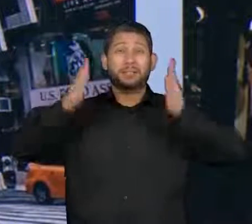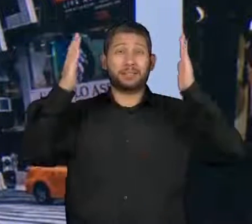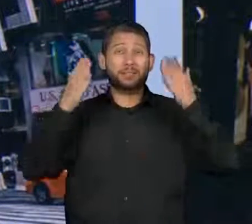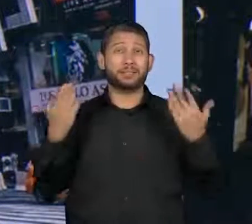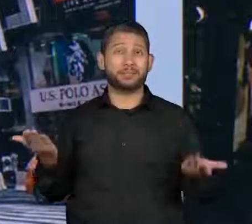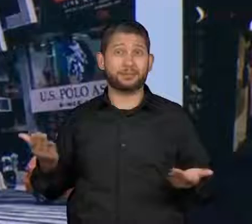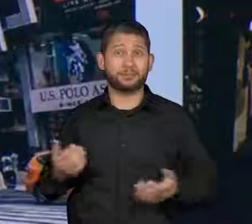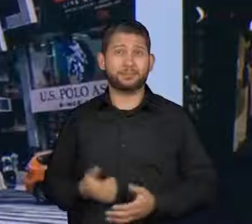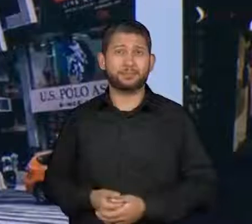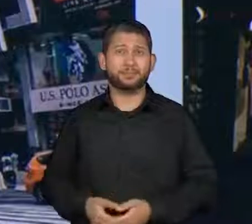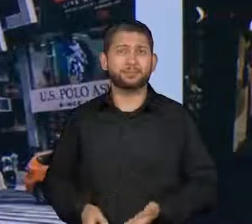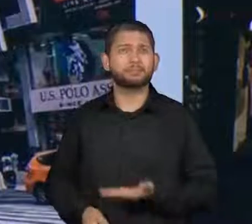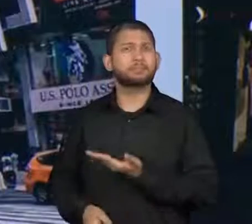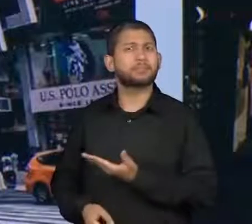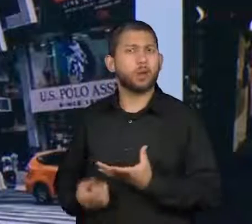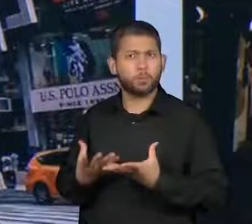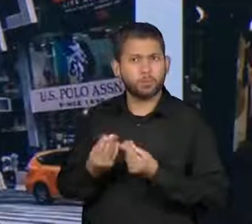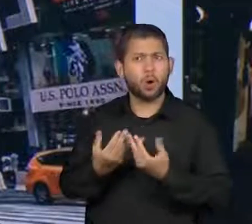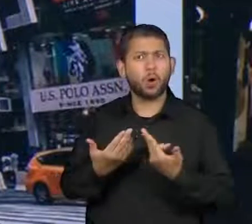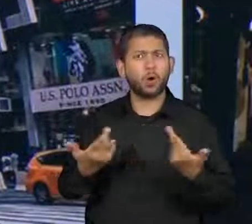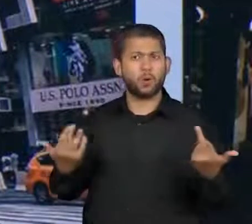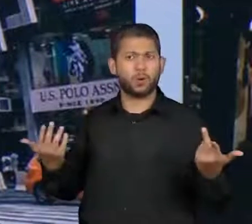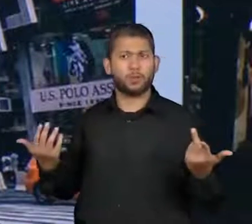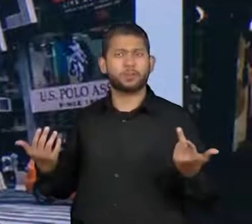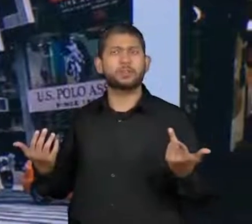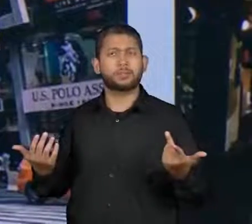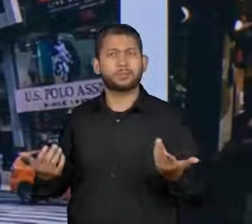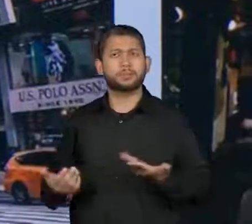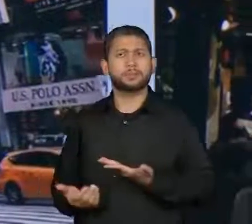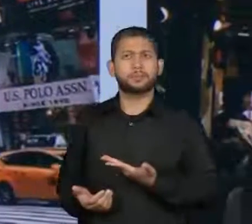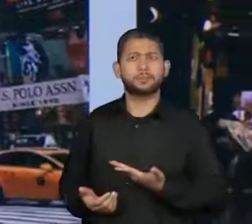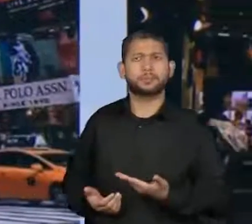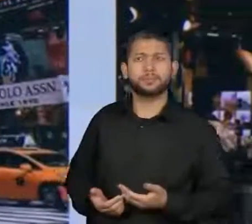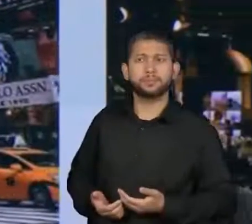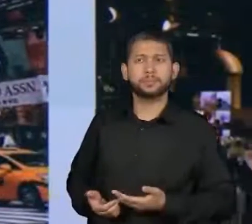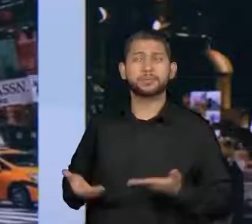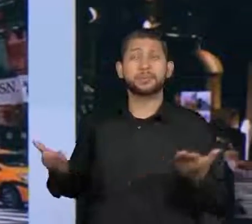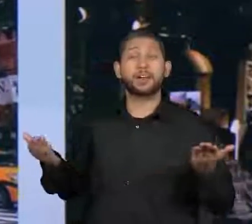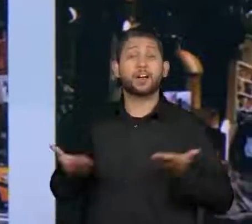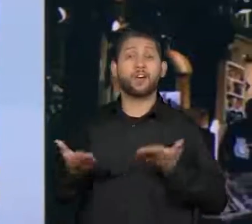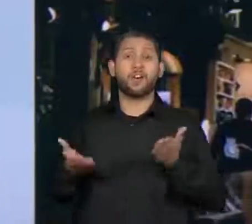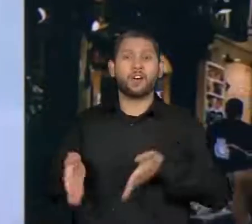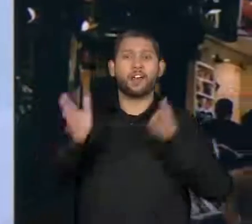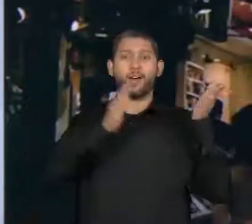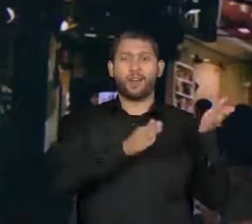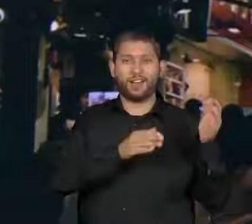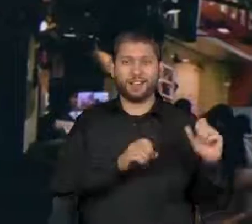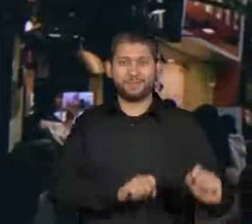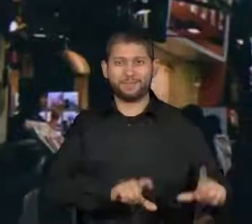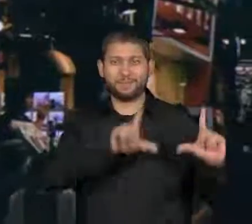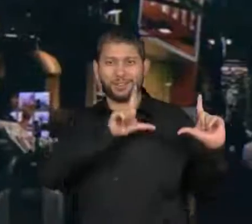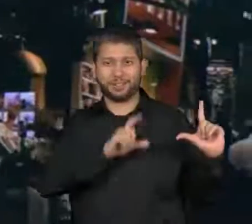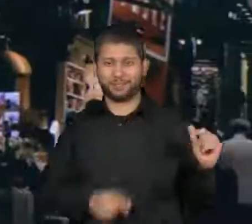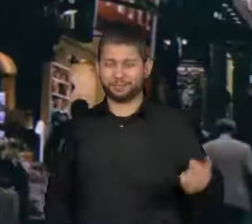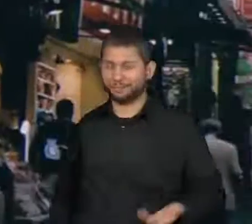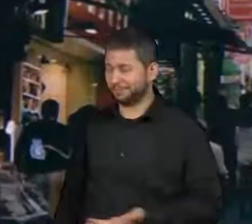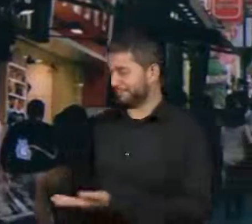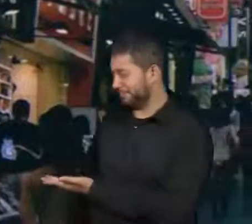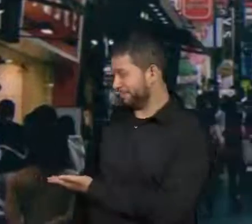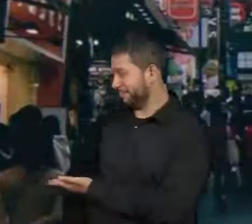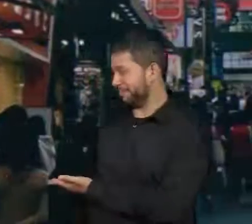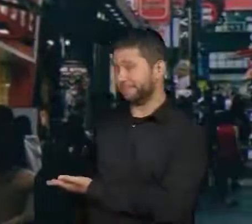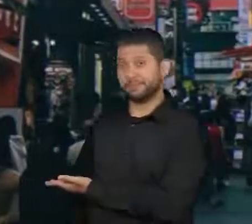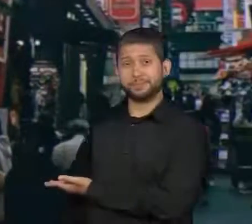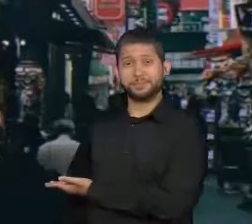Muita Muito coisa, bem, né? muita coisa numa imagem só. Vamos observar a imagem ao lado? Olha só, e